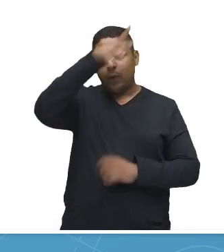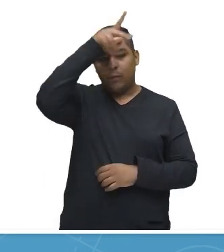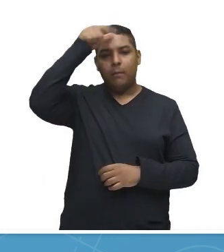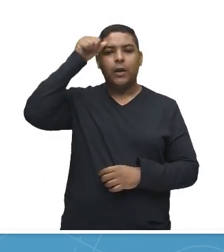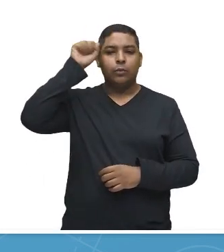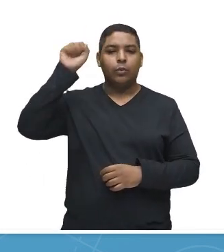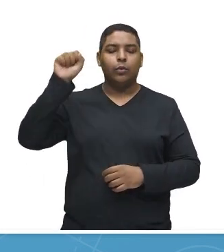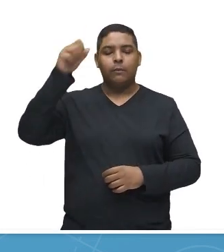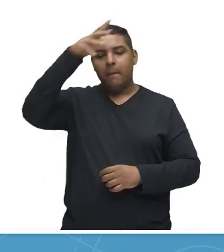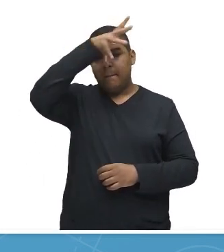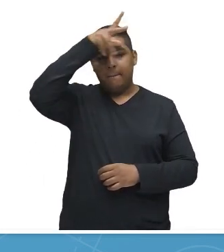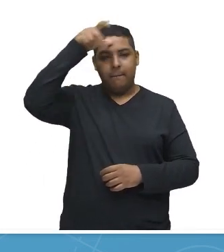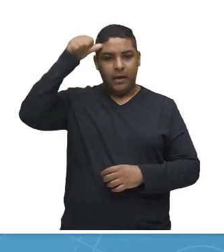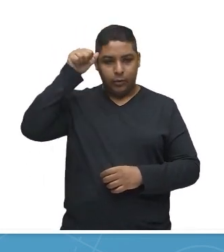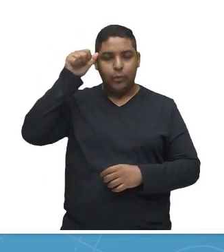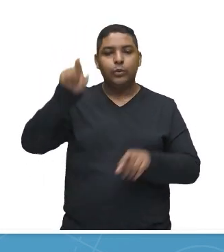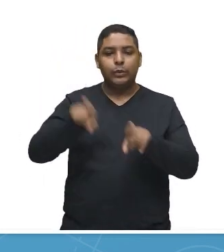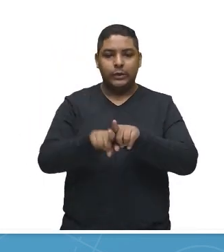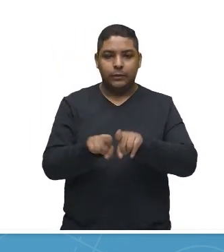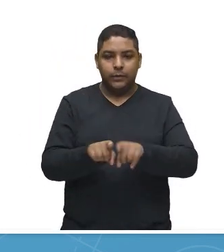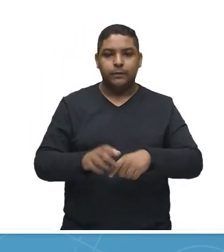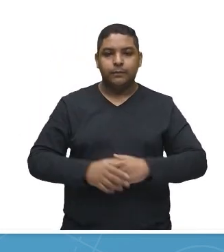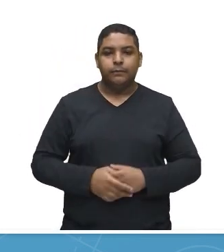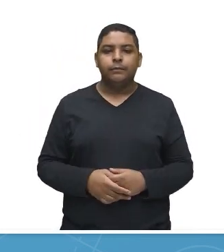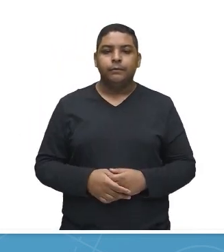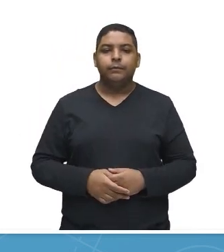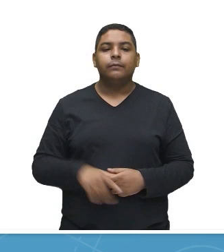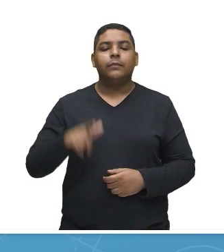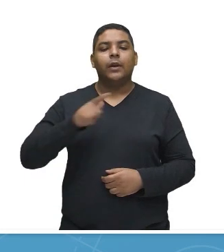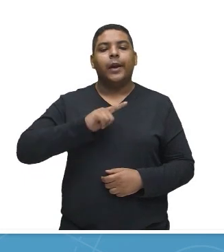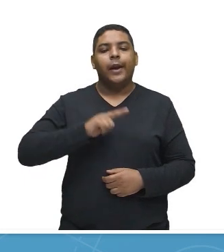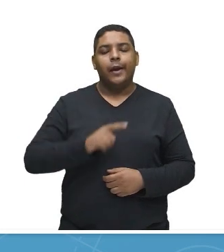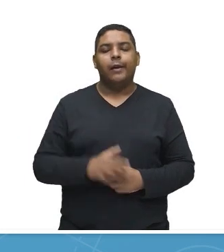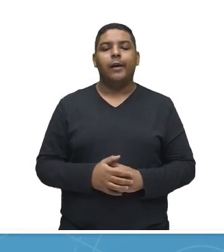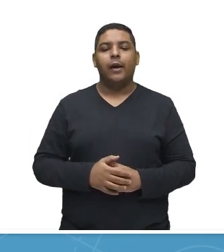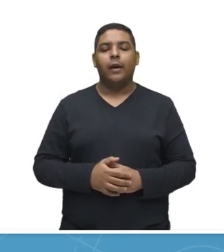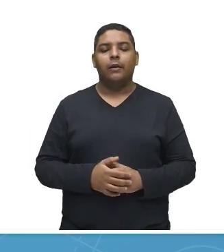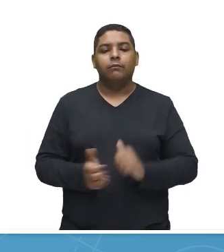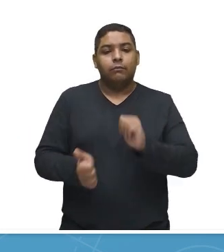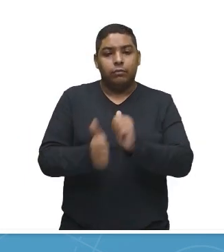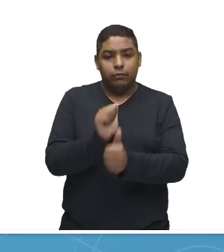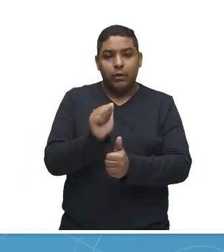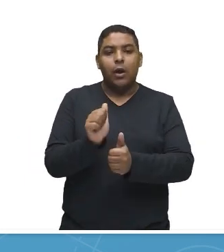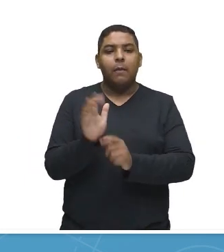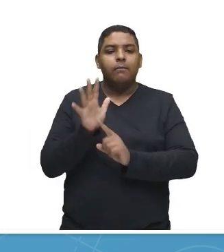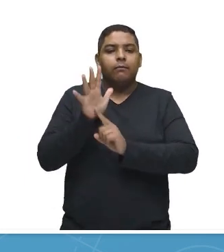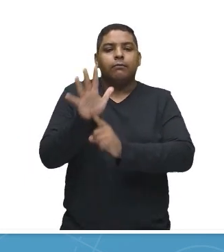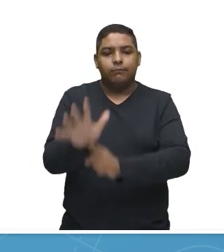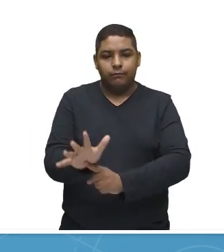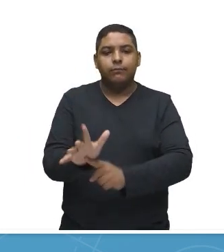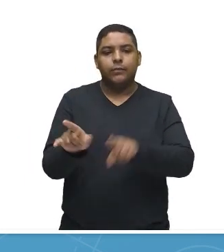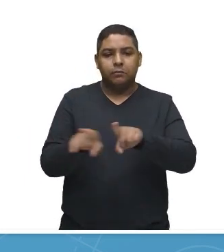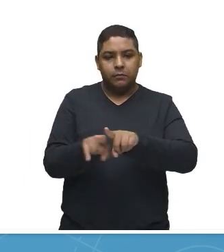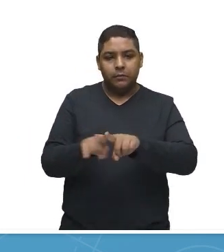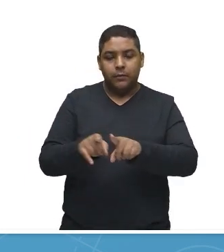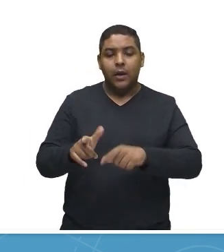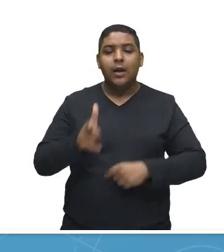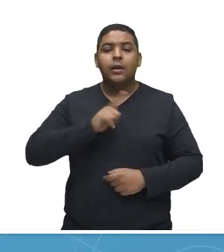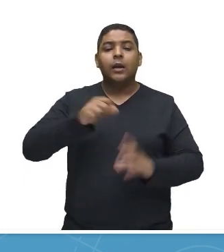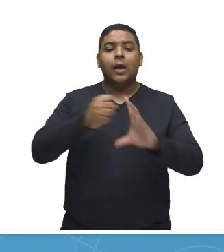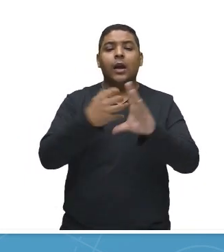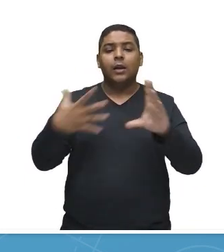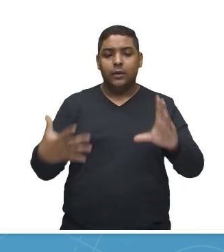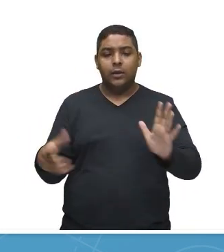Ela é uma luta praticada como modalidade de demonstração, e aí nós temos uma